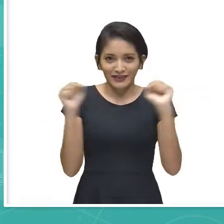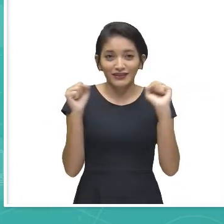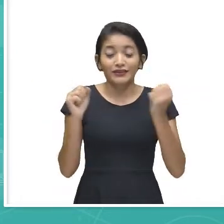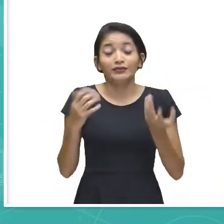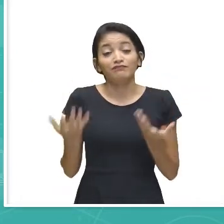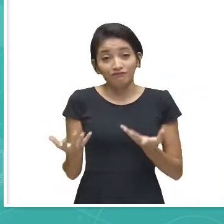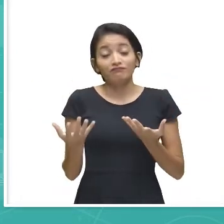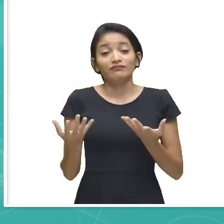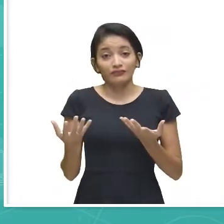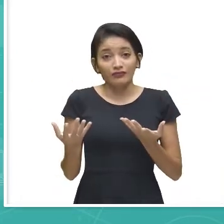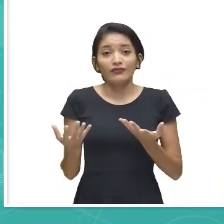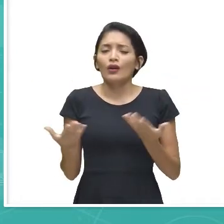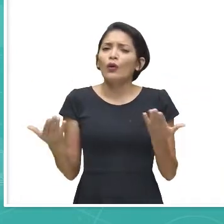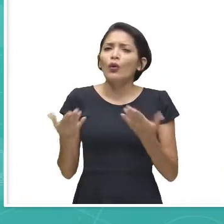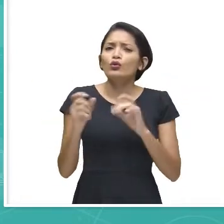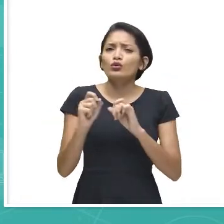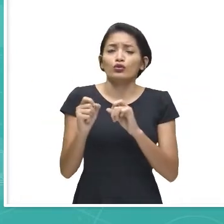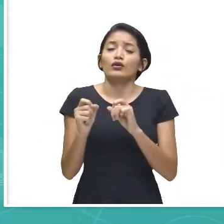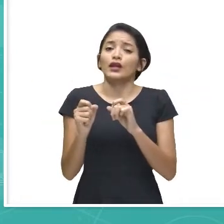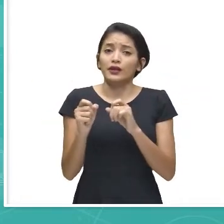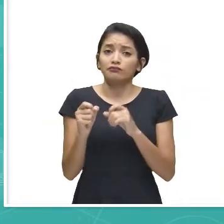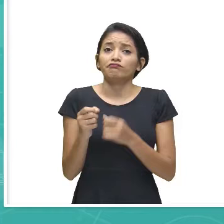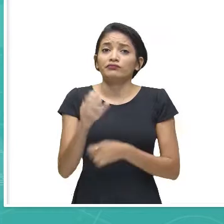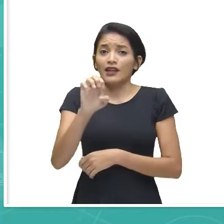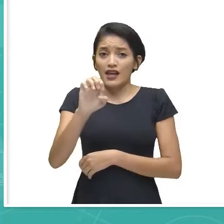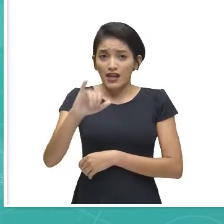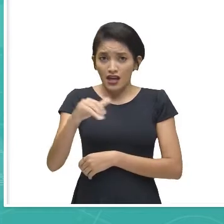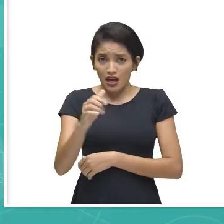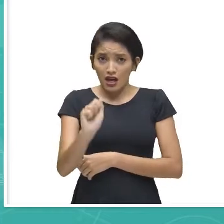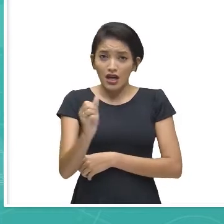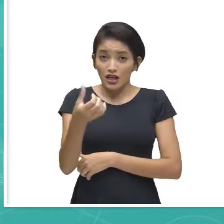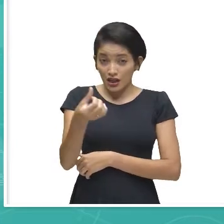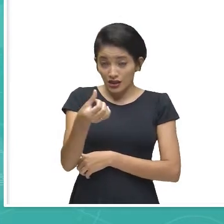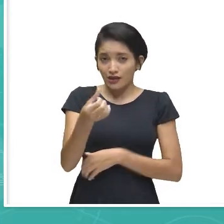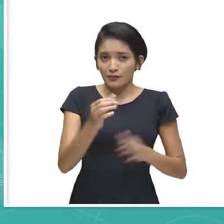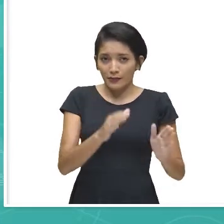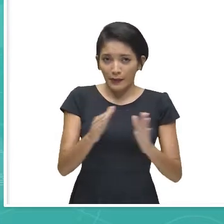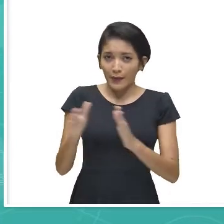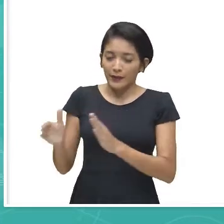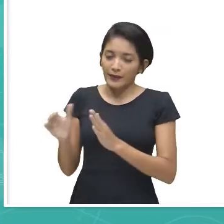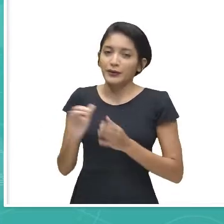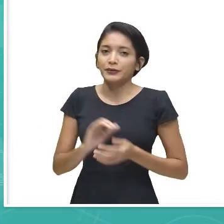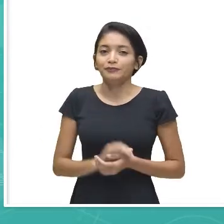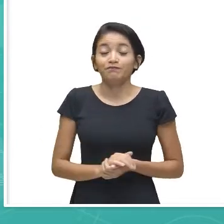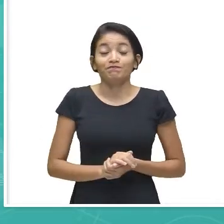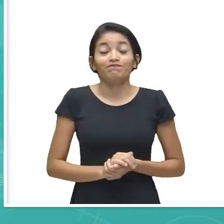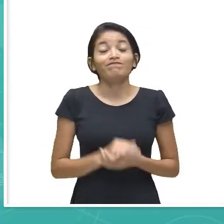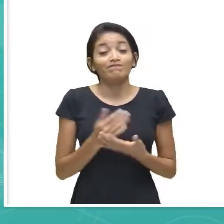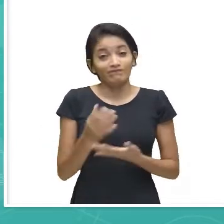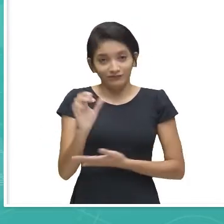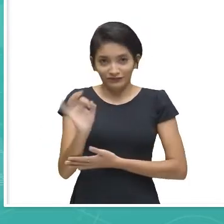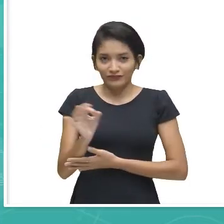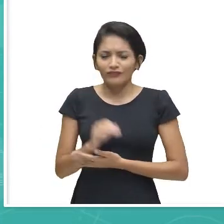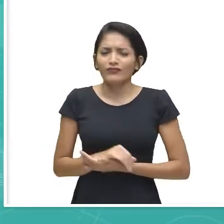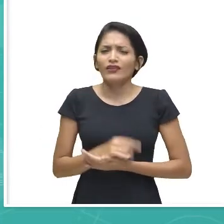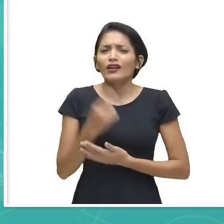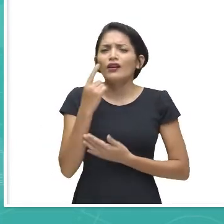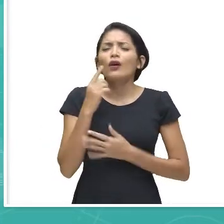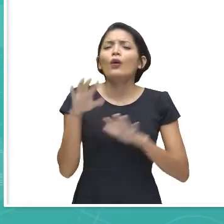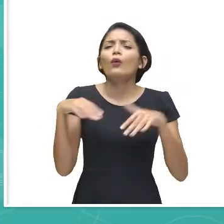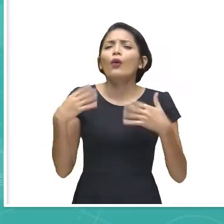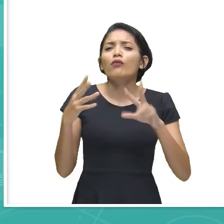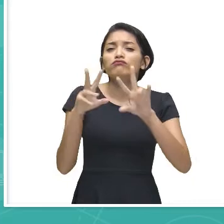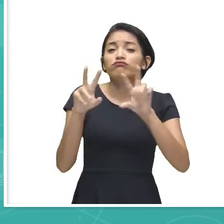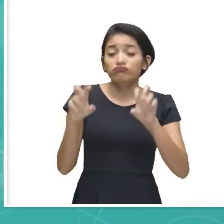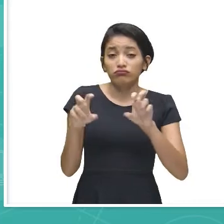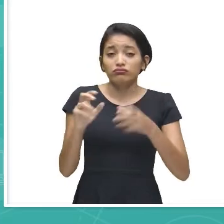Nós estamos agora com a turma de EJA, sexta etapa, certo? Vamos ver qual é o nosso conteúdo de